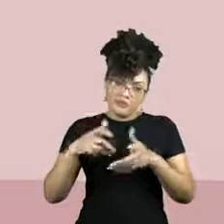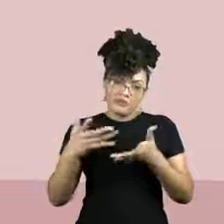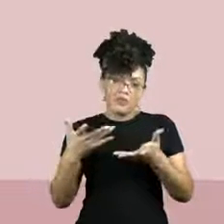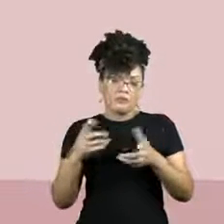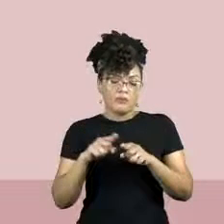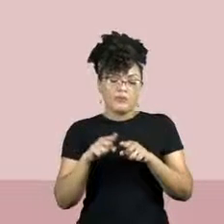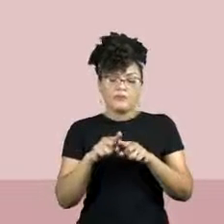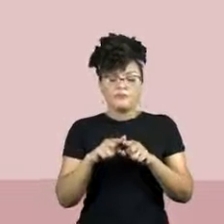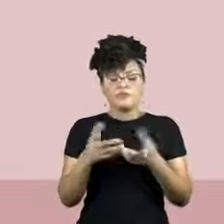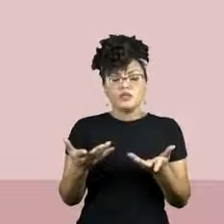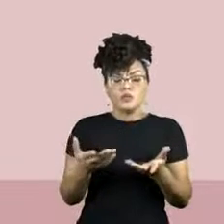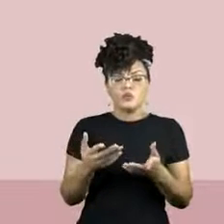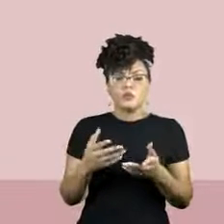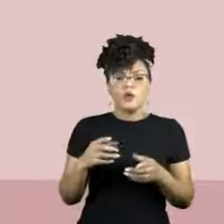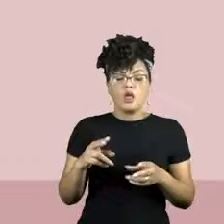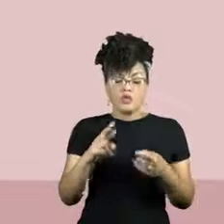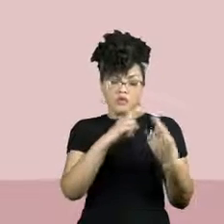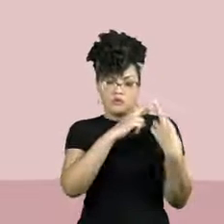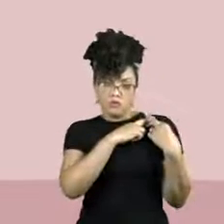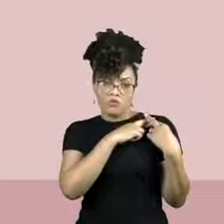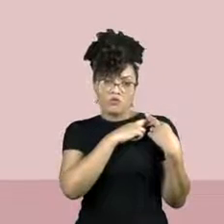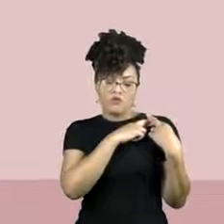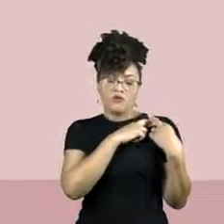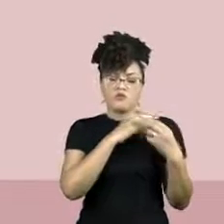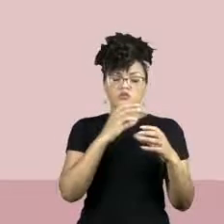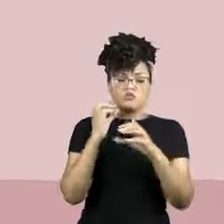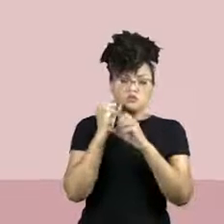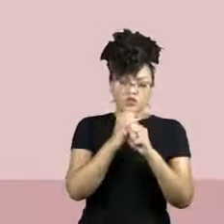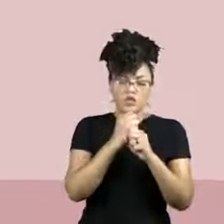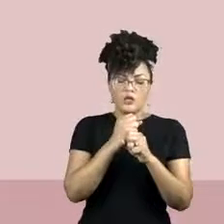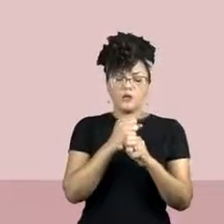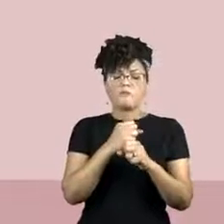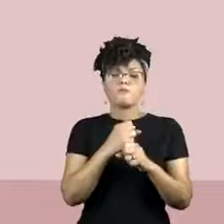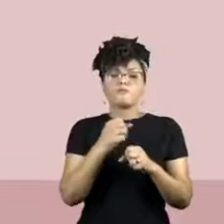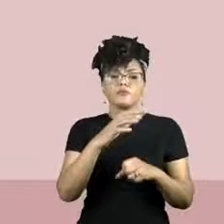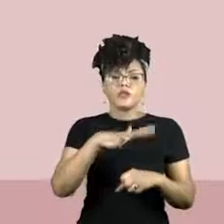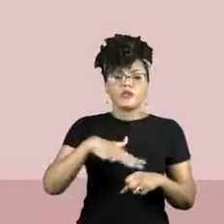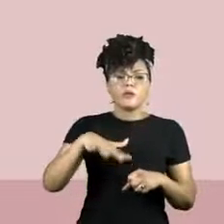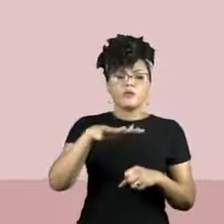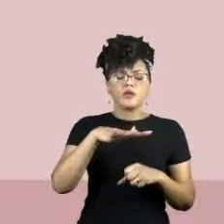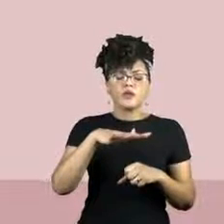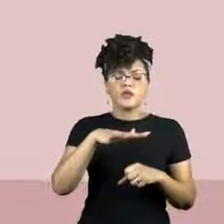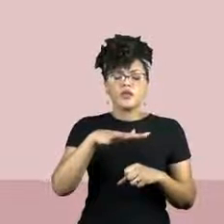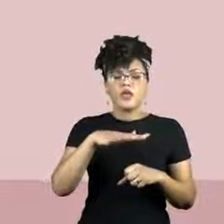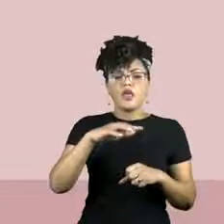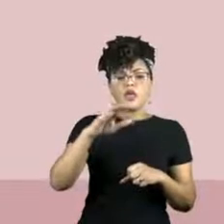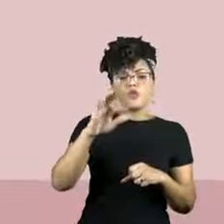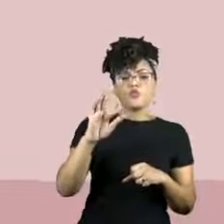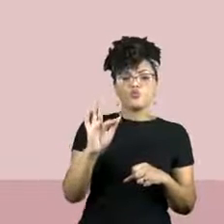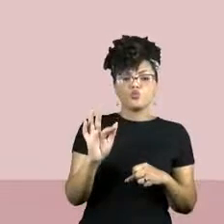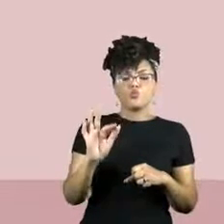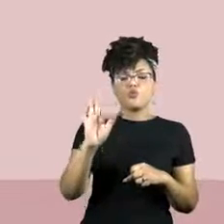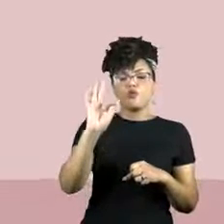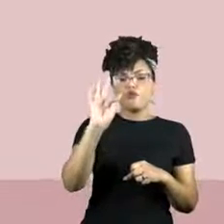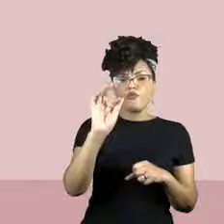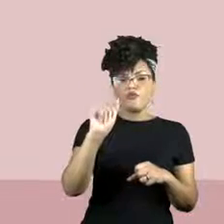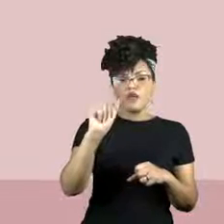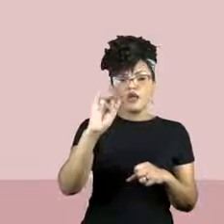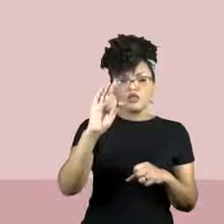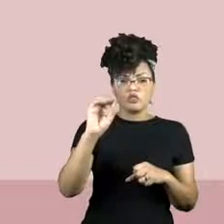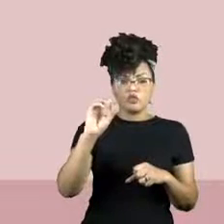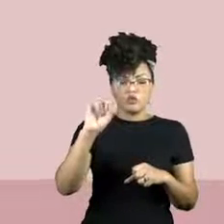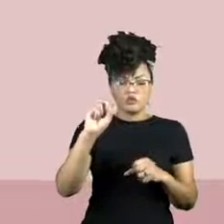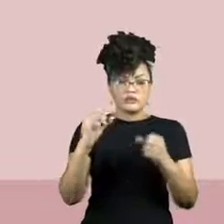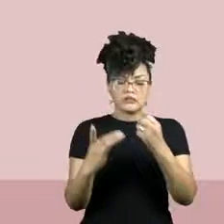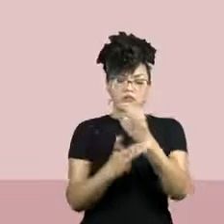de taludes, de encostas, é determinado o que é chamado um fator de segurança. Tá? O que é um fator de